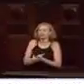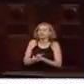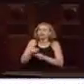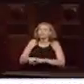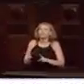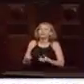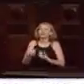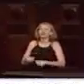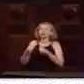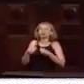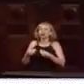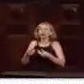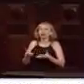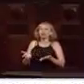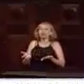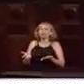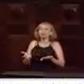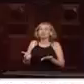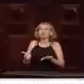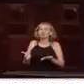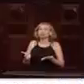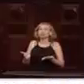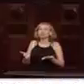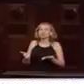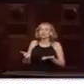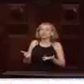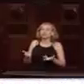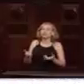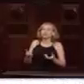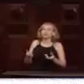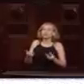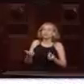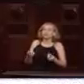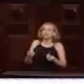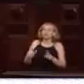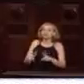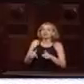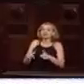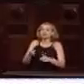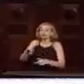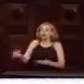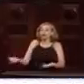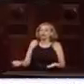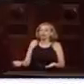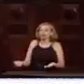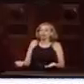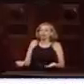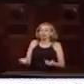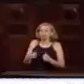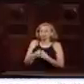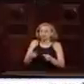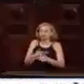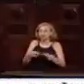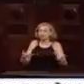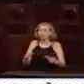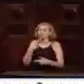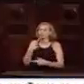Mas nos dá um alento, porque a atuação da FETRANSPOR é conhecida por